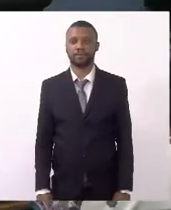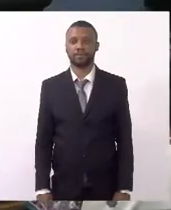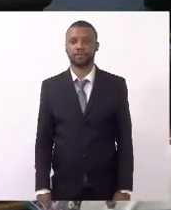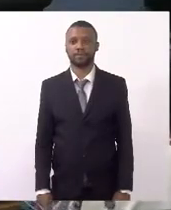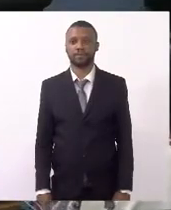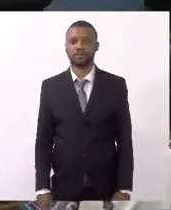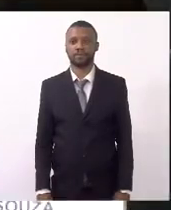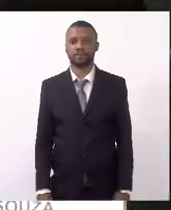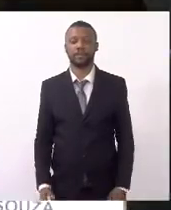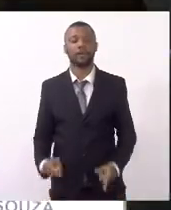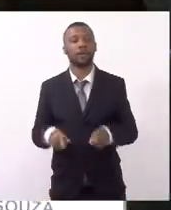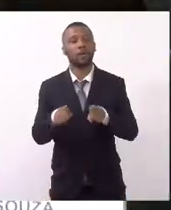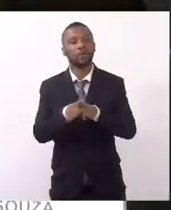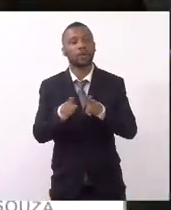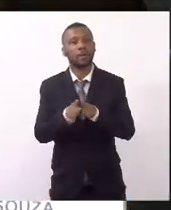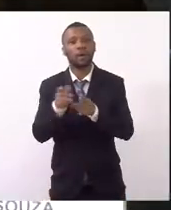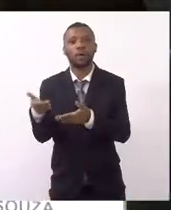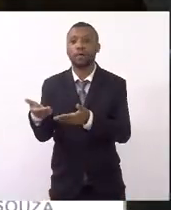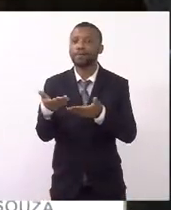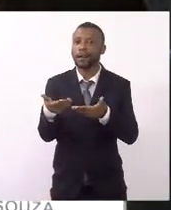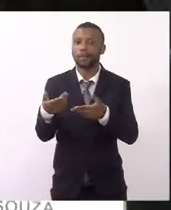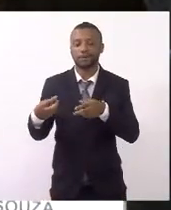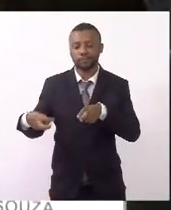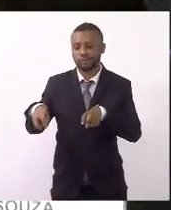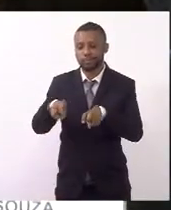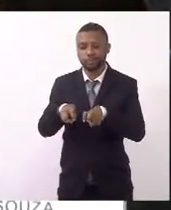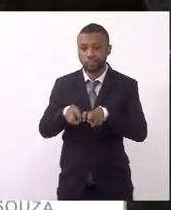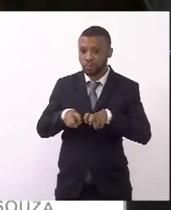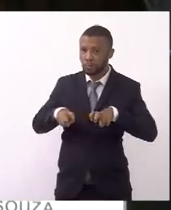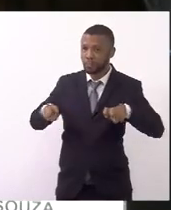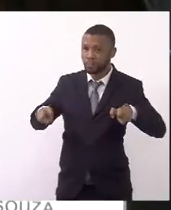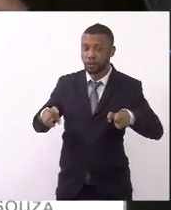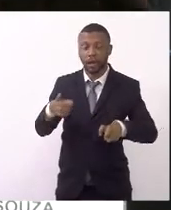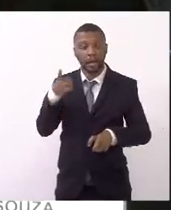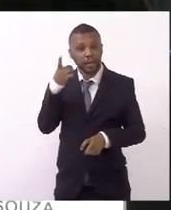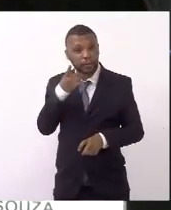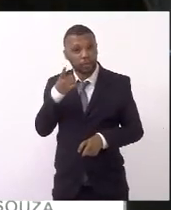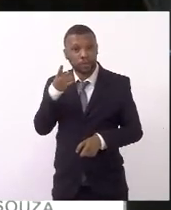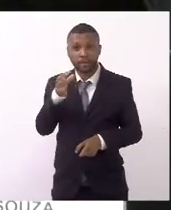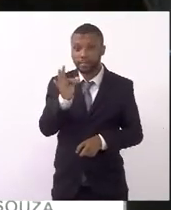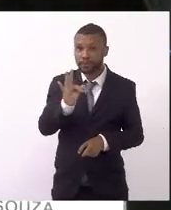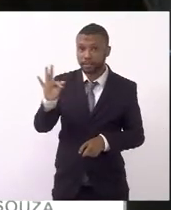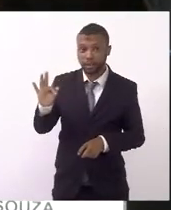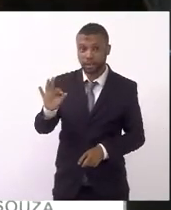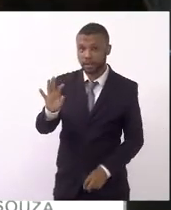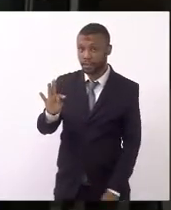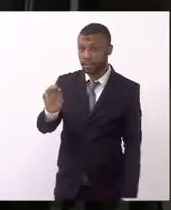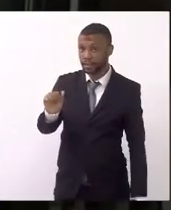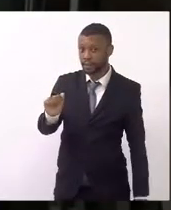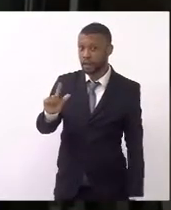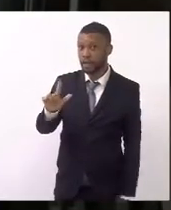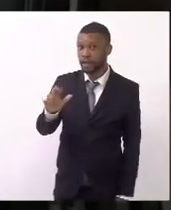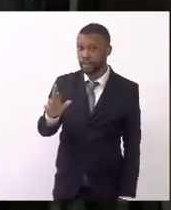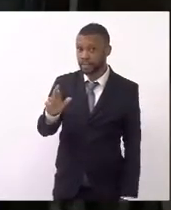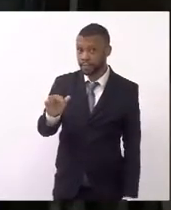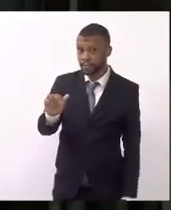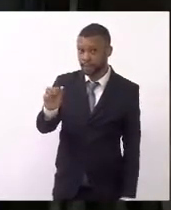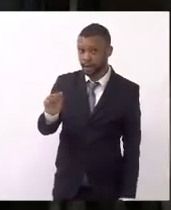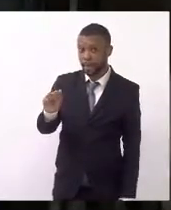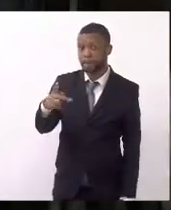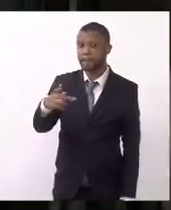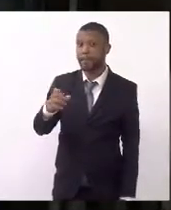a convidar também a mesa a deputada Federal taliria petrone e